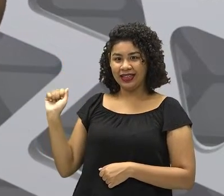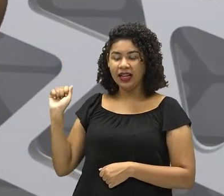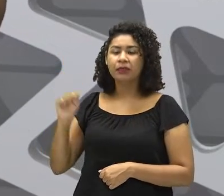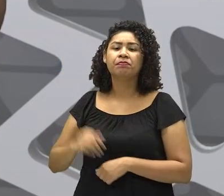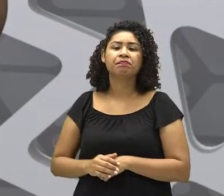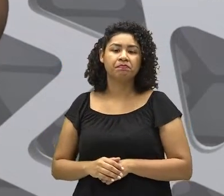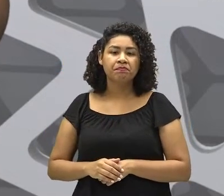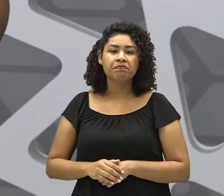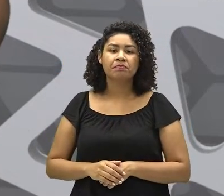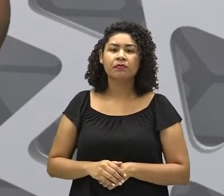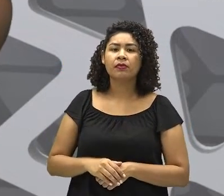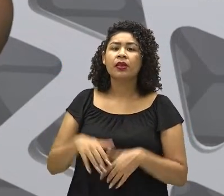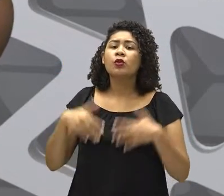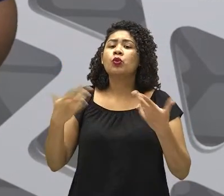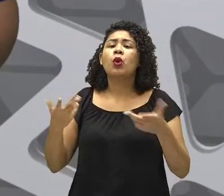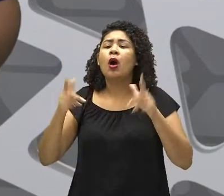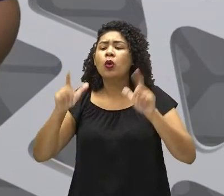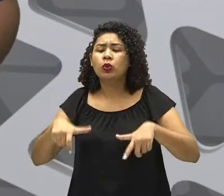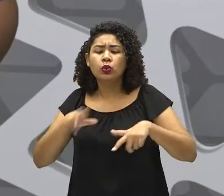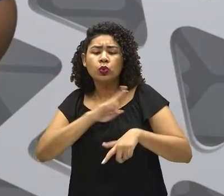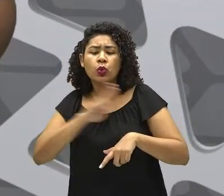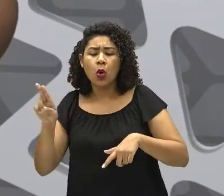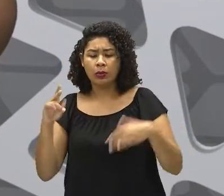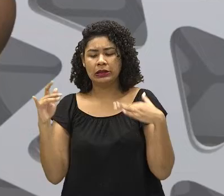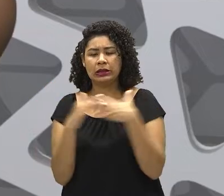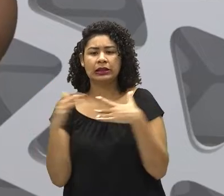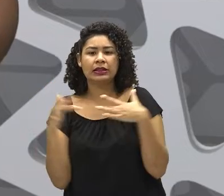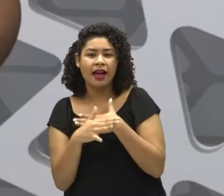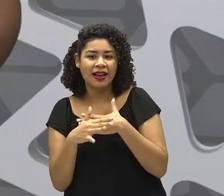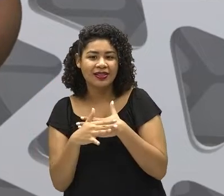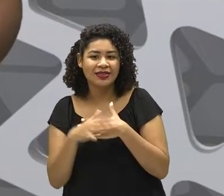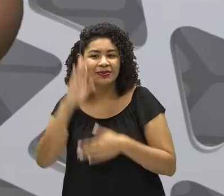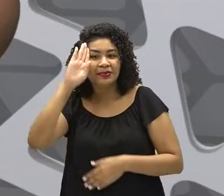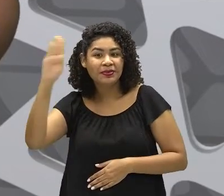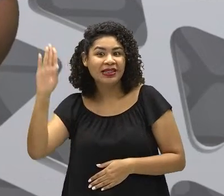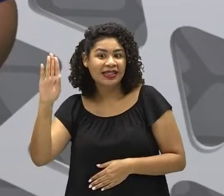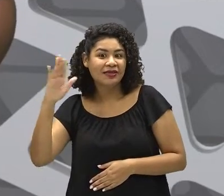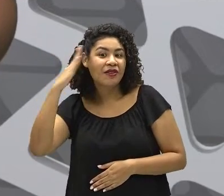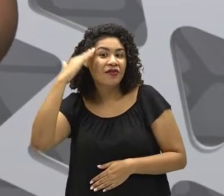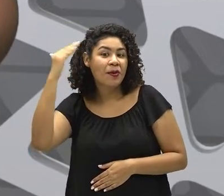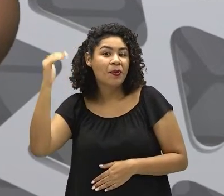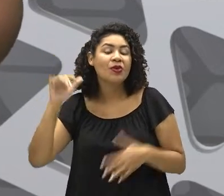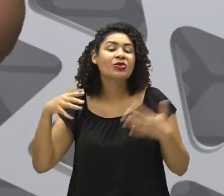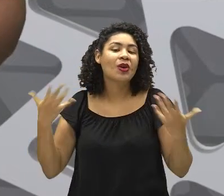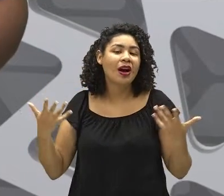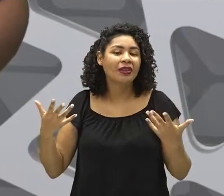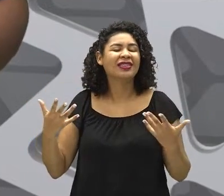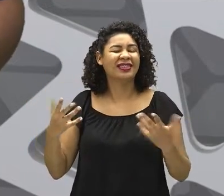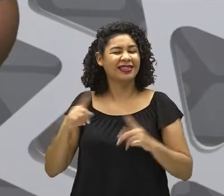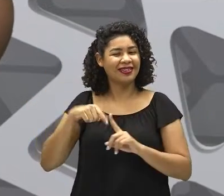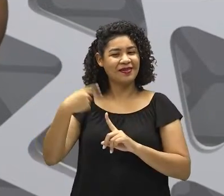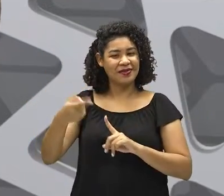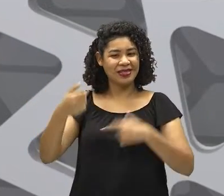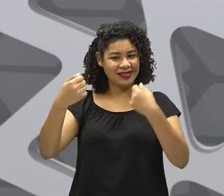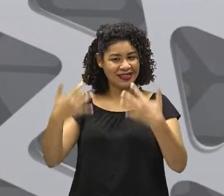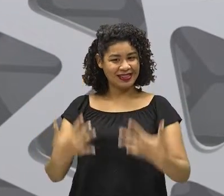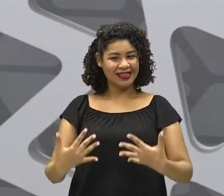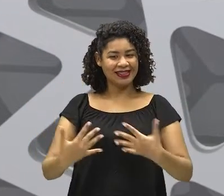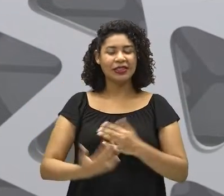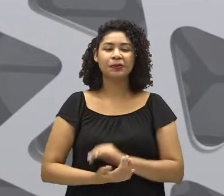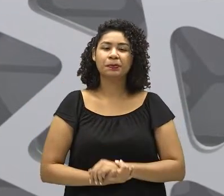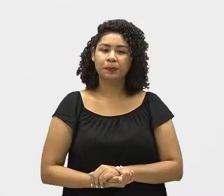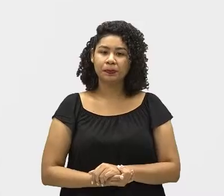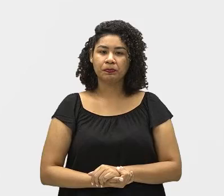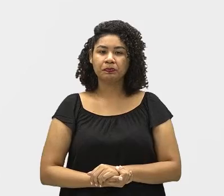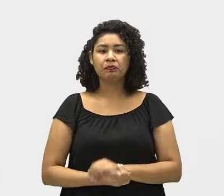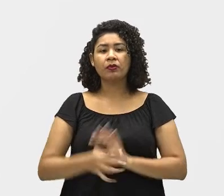cidades italianas vai se destacar nessa questão? A gente vai já ver e por que ela foi tão importante. Então, continuando